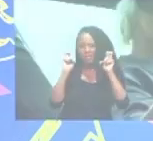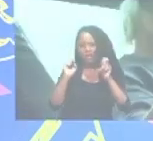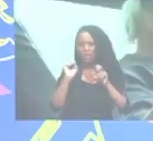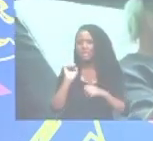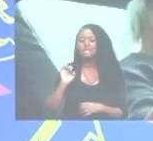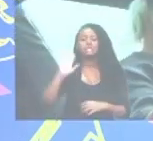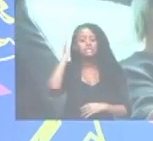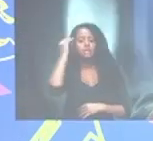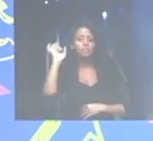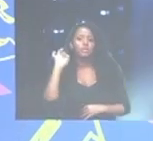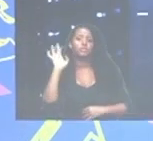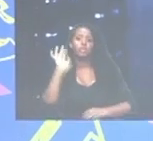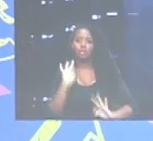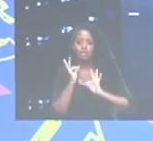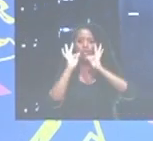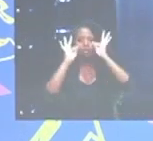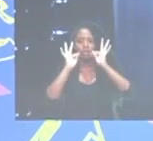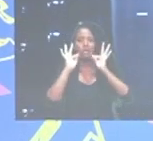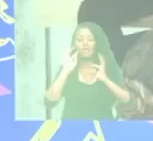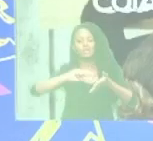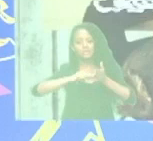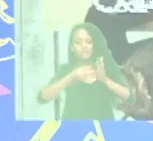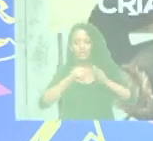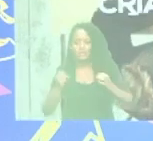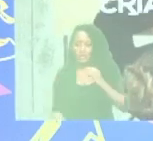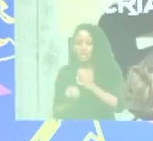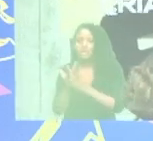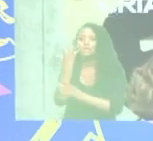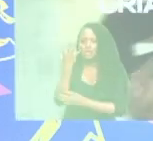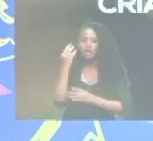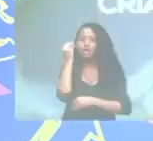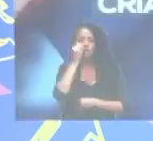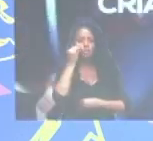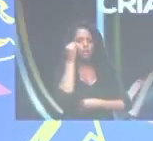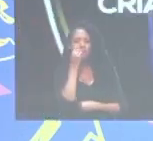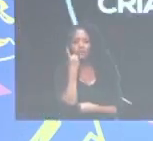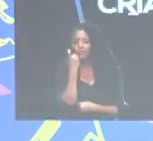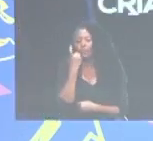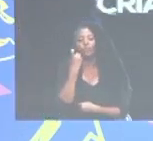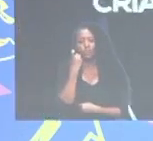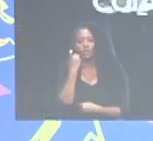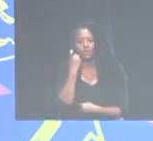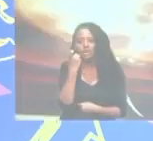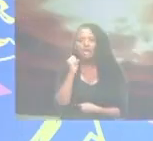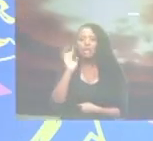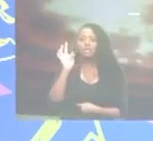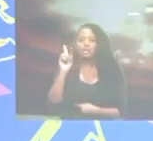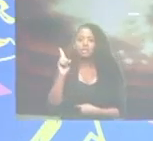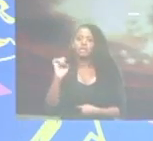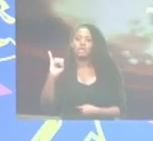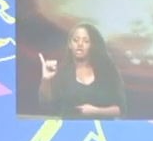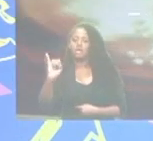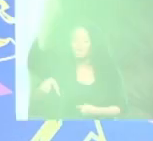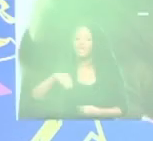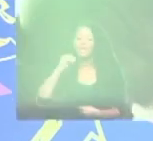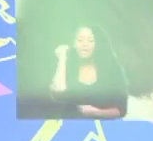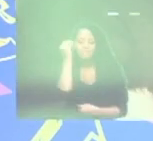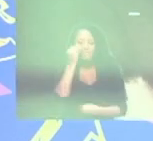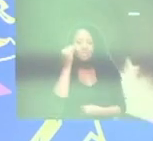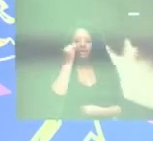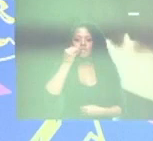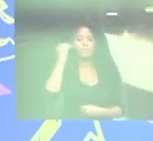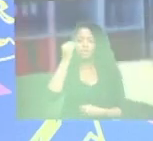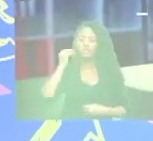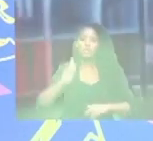dominar apenas tecnologias. Ser digital é sobre criar experiências únicas. A TQI é expert em